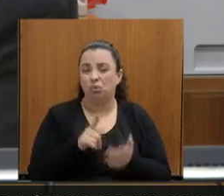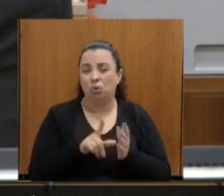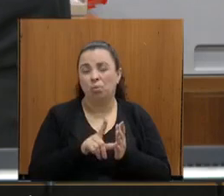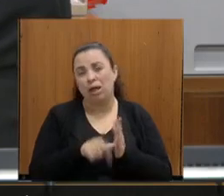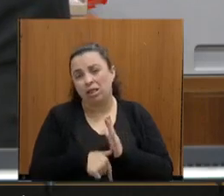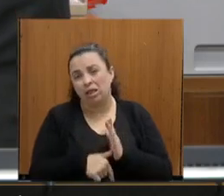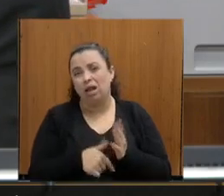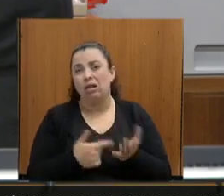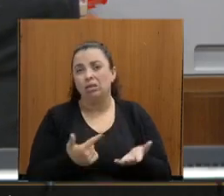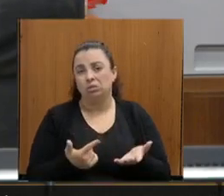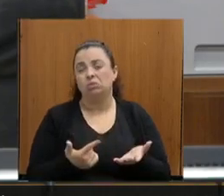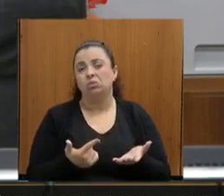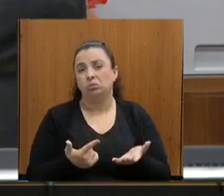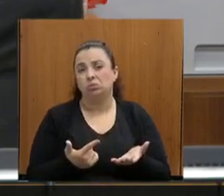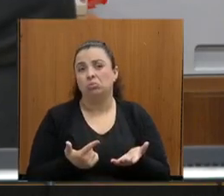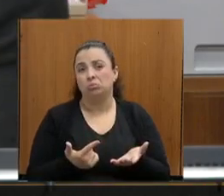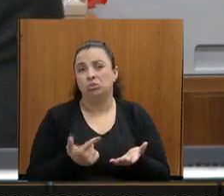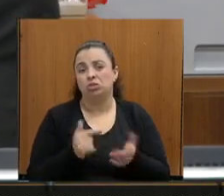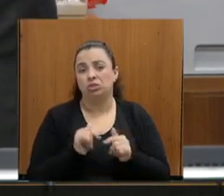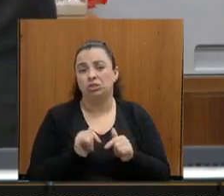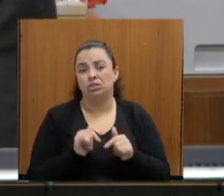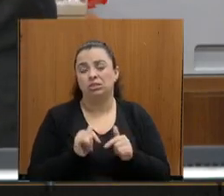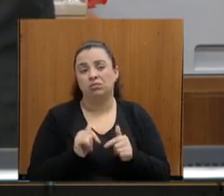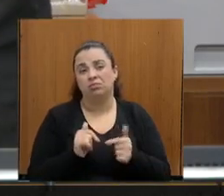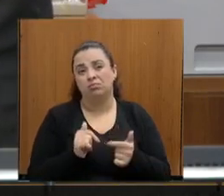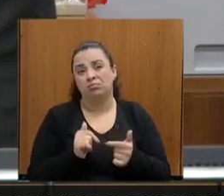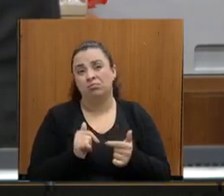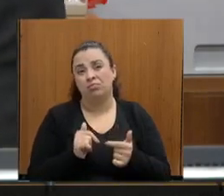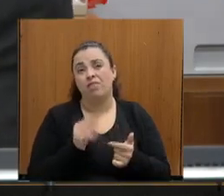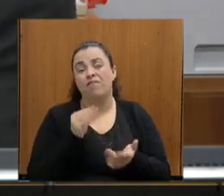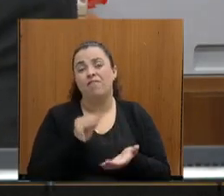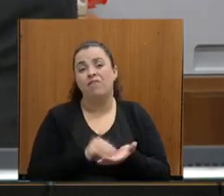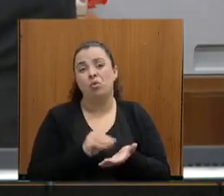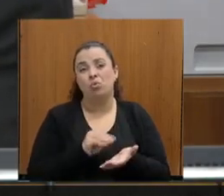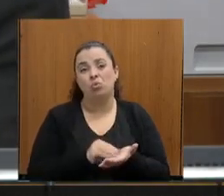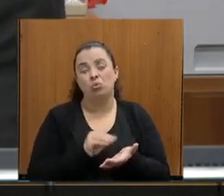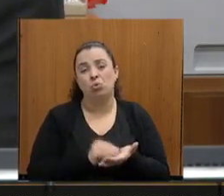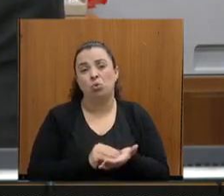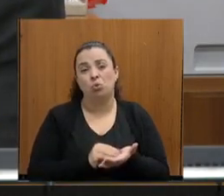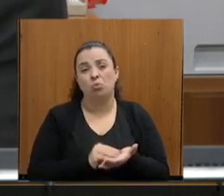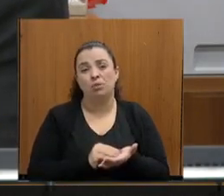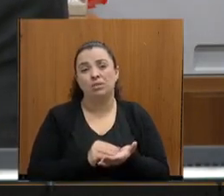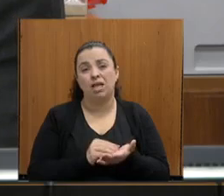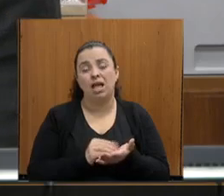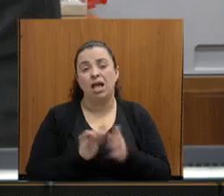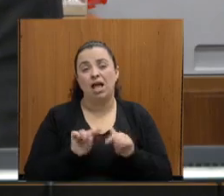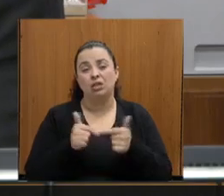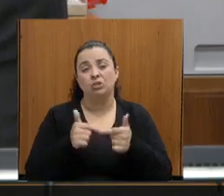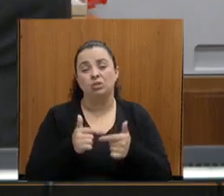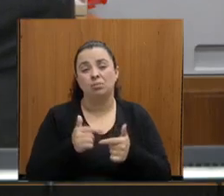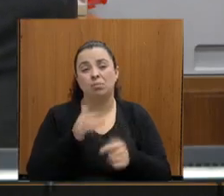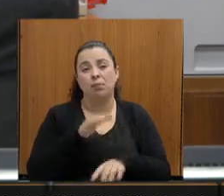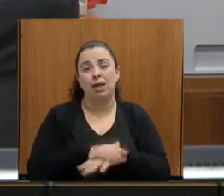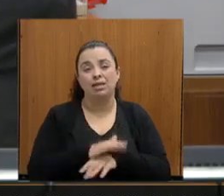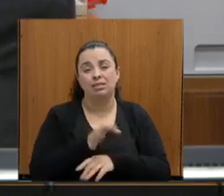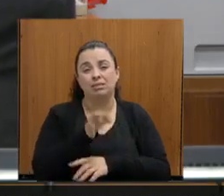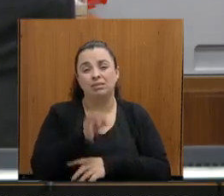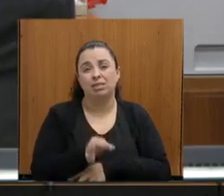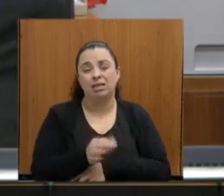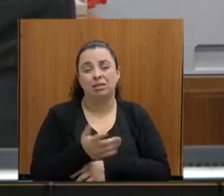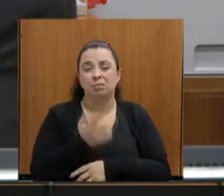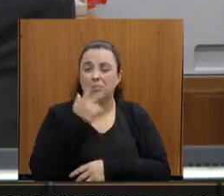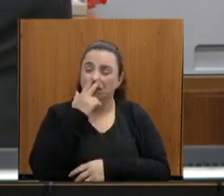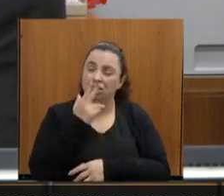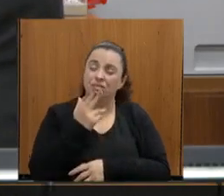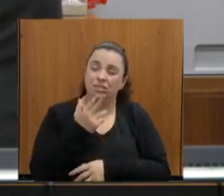seja por parte de uma medidas acertadas porém me pareceram assim é um pouco